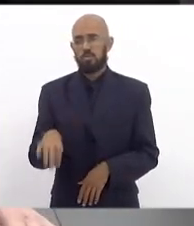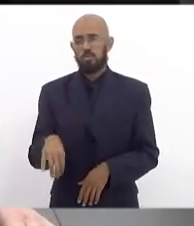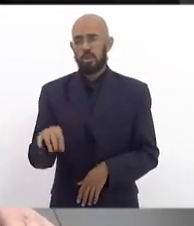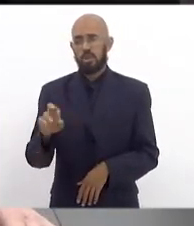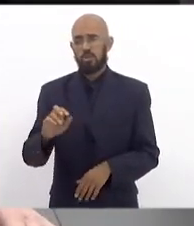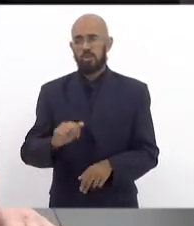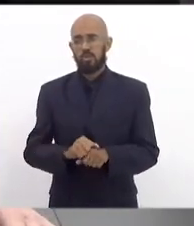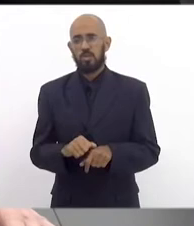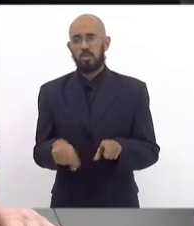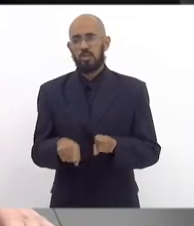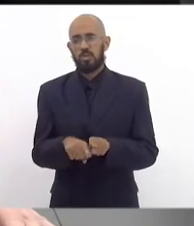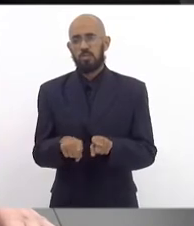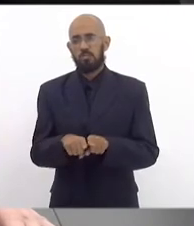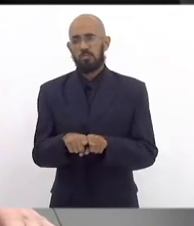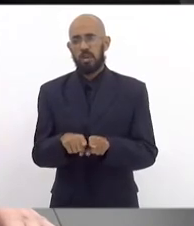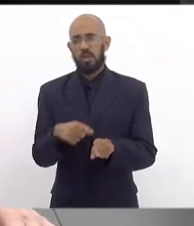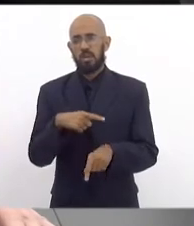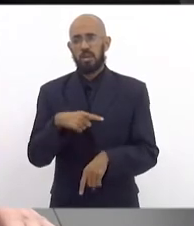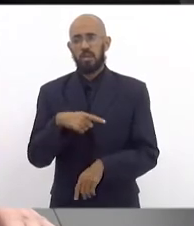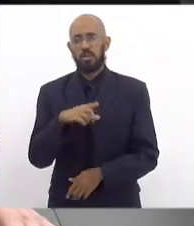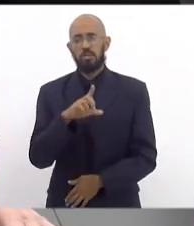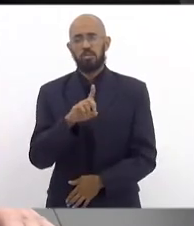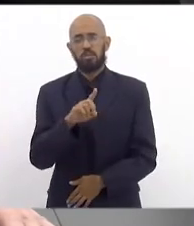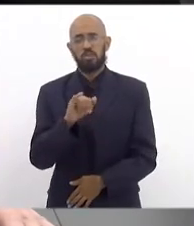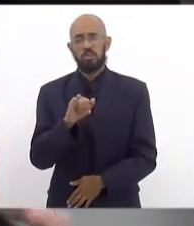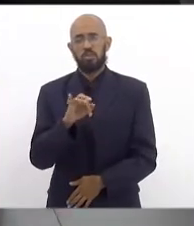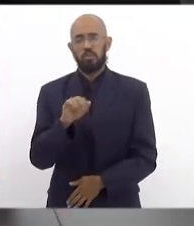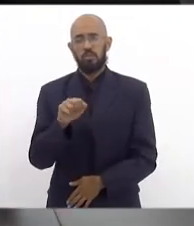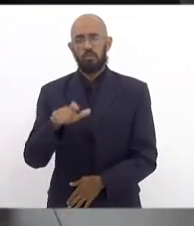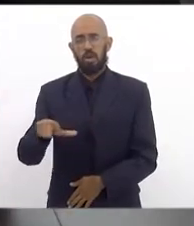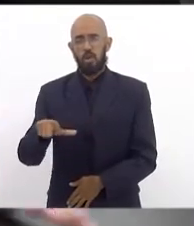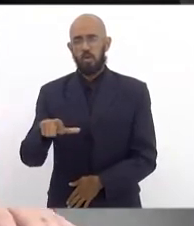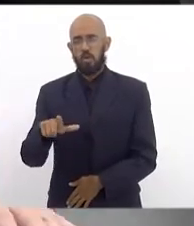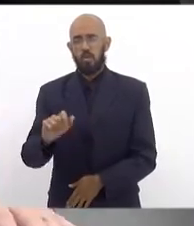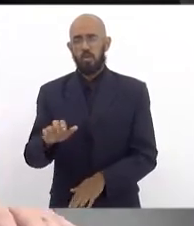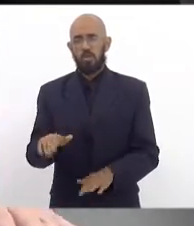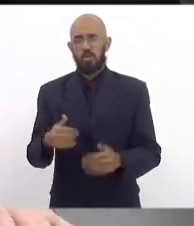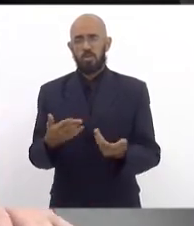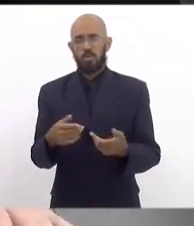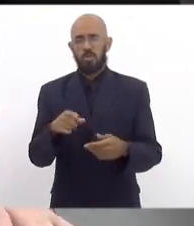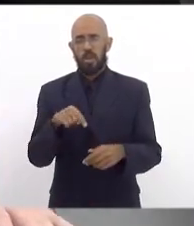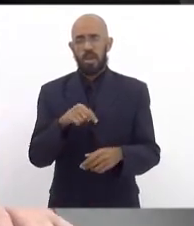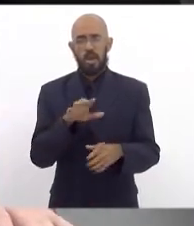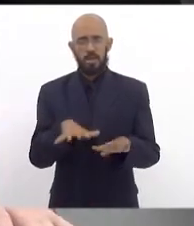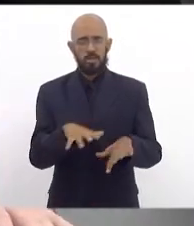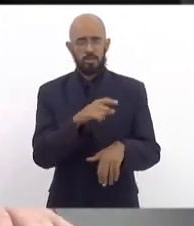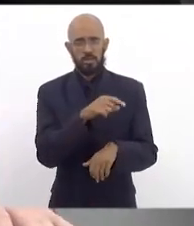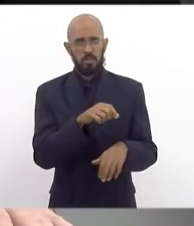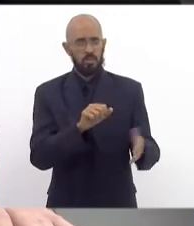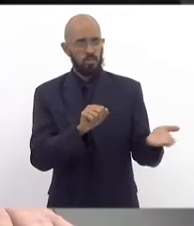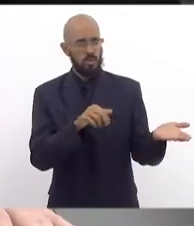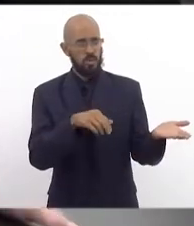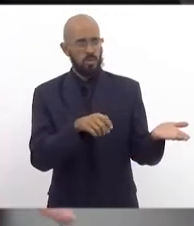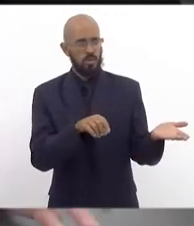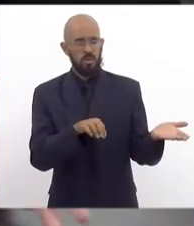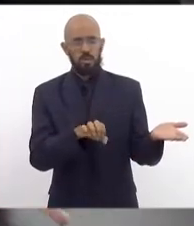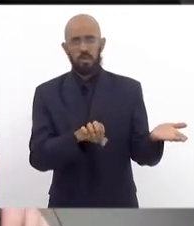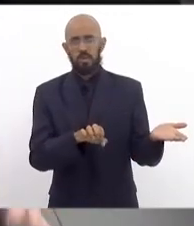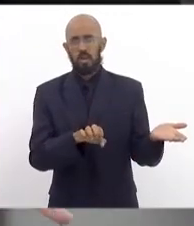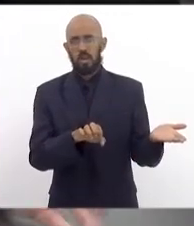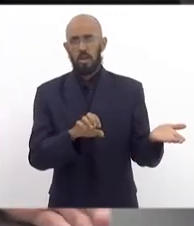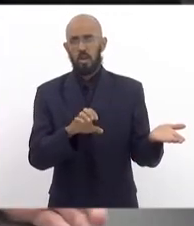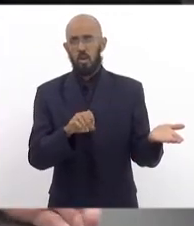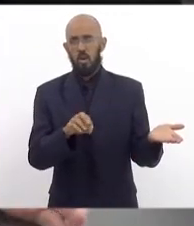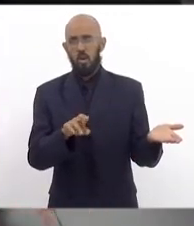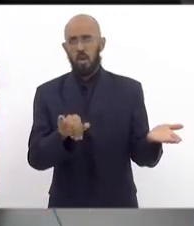diferenças e ainda tenho de falar se recolhido então a gente pode estar aqui e aí esse ponto que o deputado André Correia é seis referência